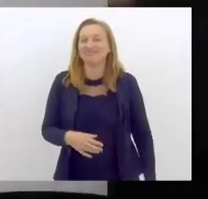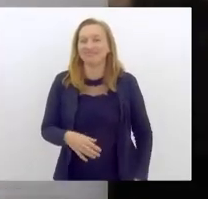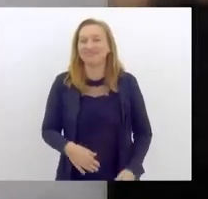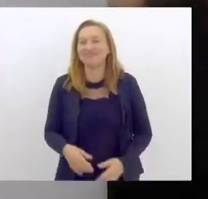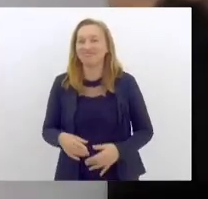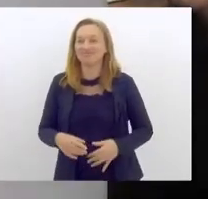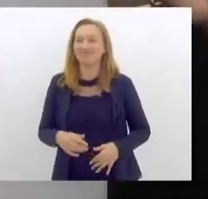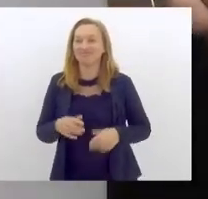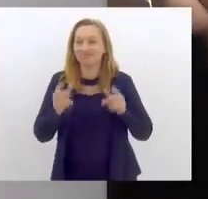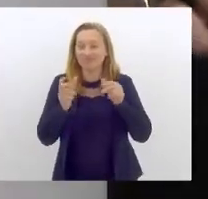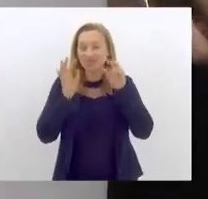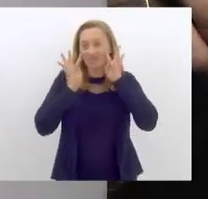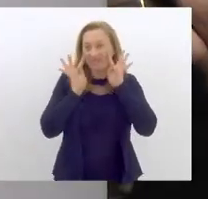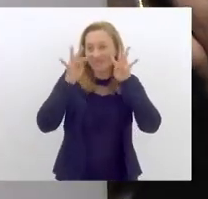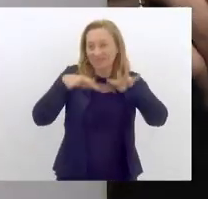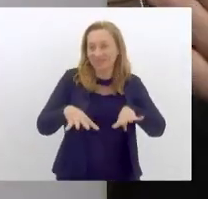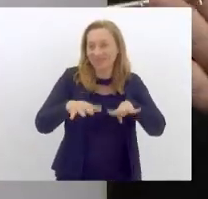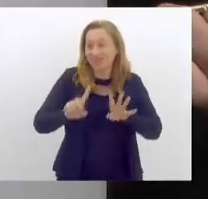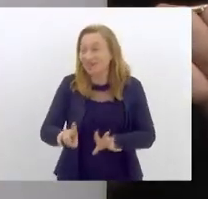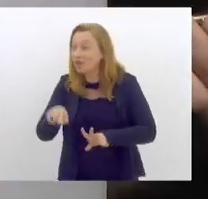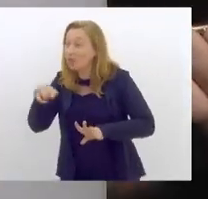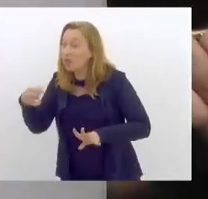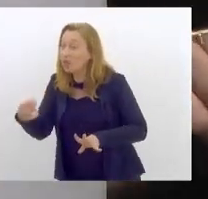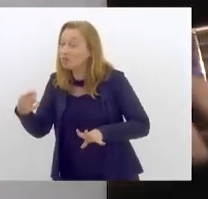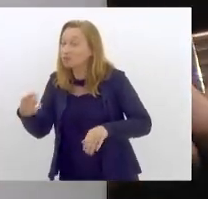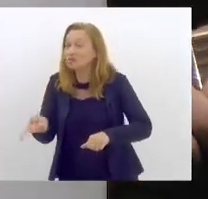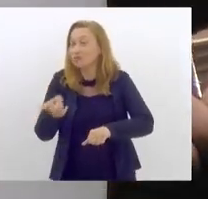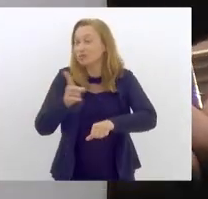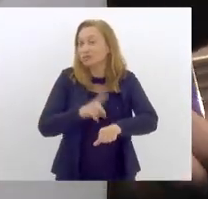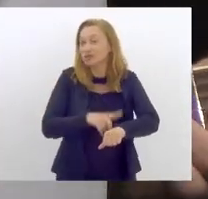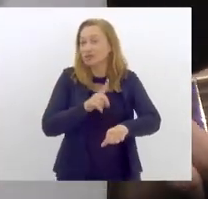fique atenta para outro